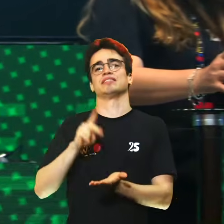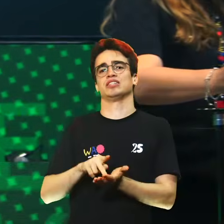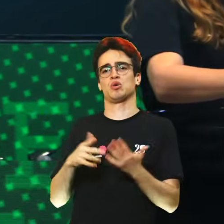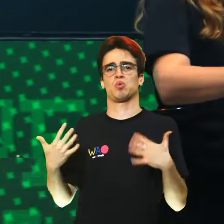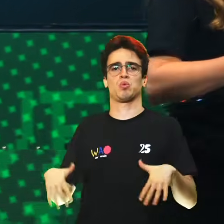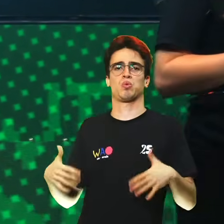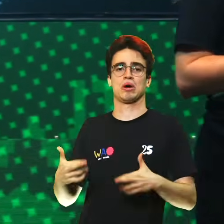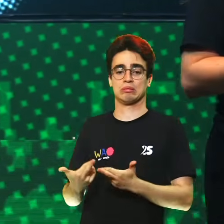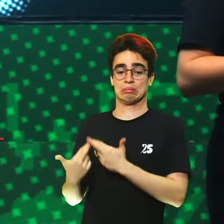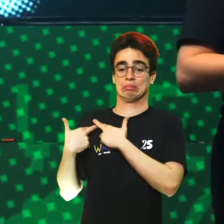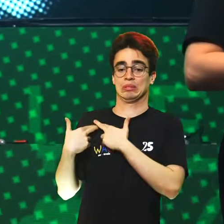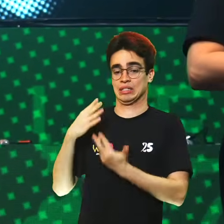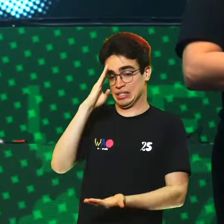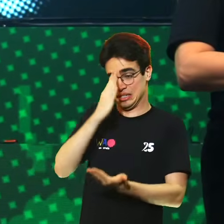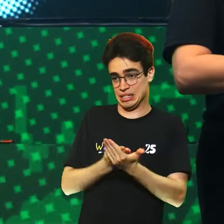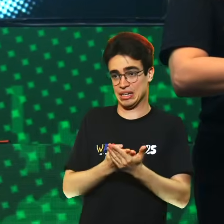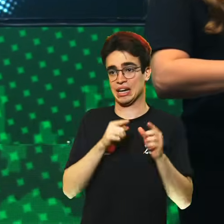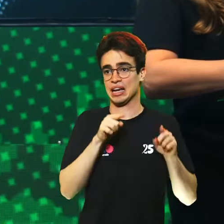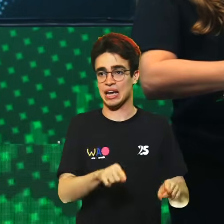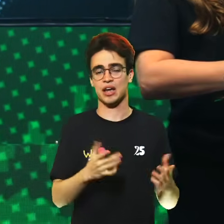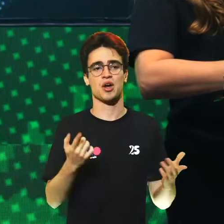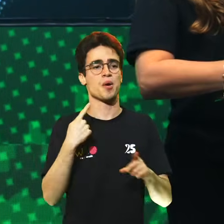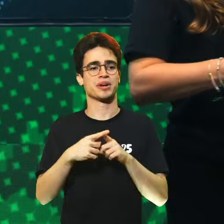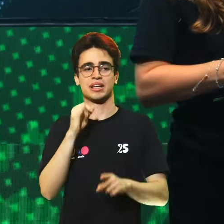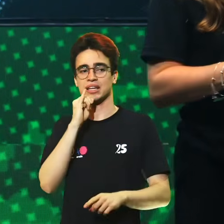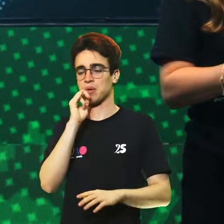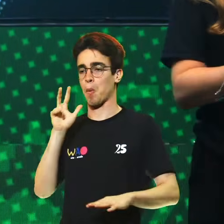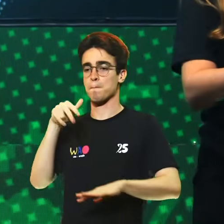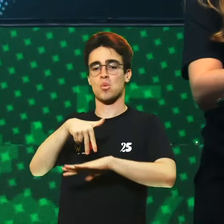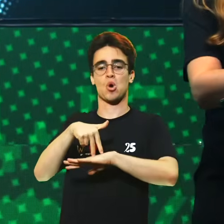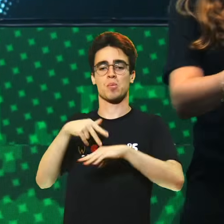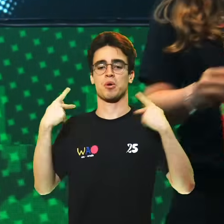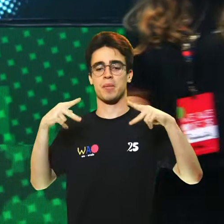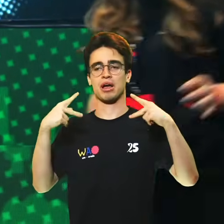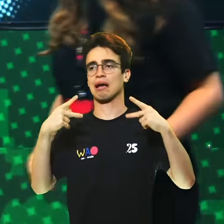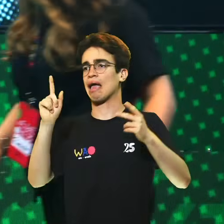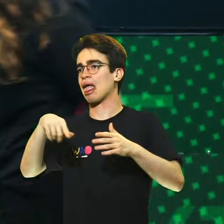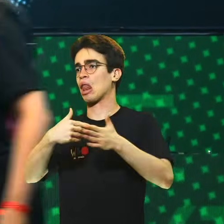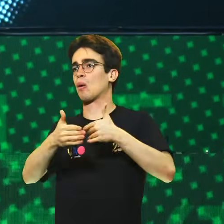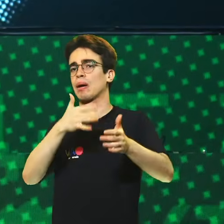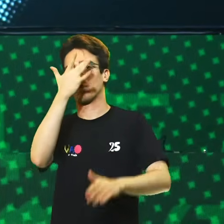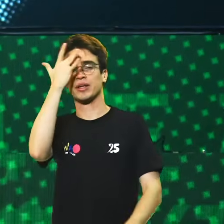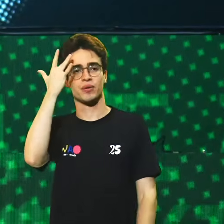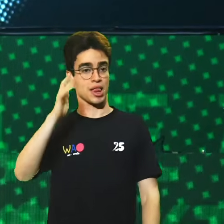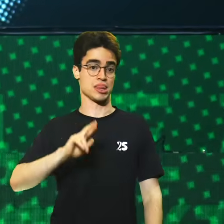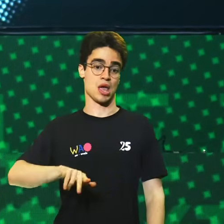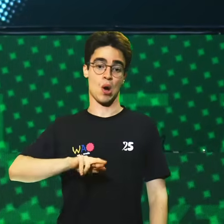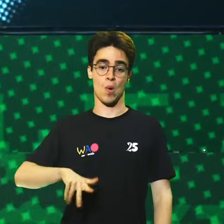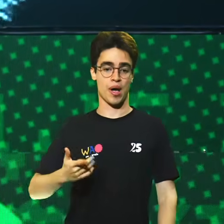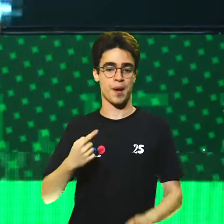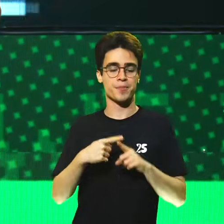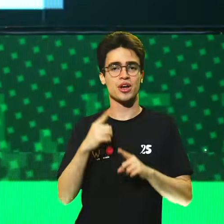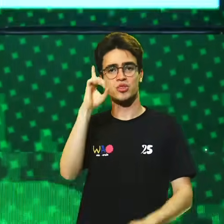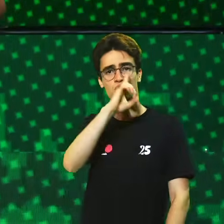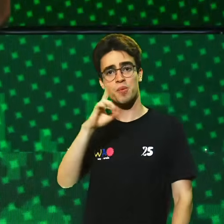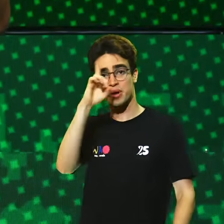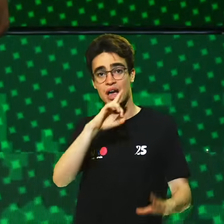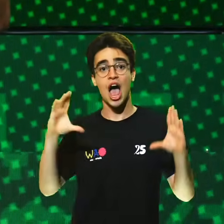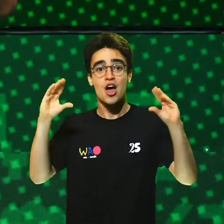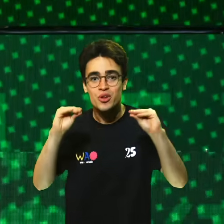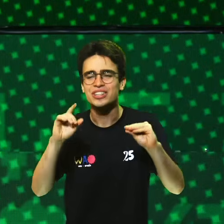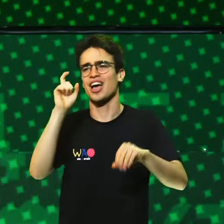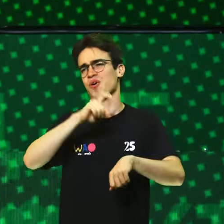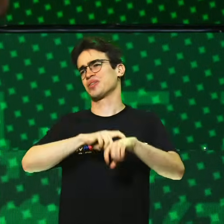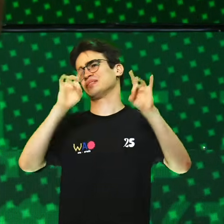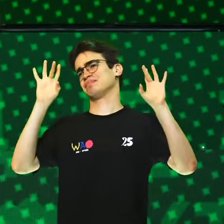realmente no pastor que está ali. Ele não entrega o púlpito para qualquer pessoa, porque domingo à noite é horário nobre.